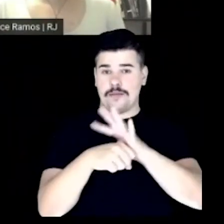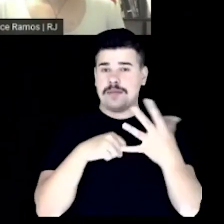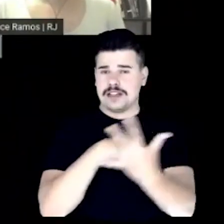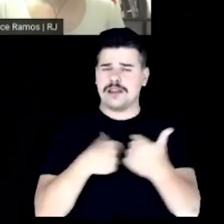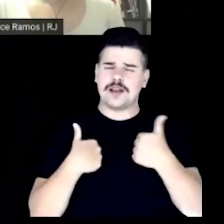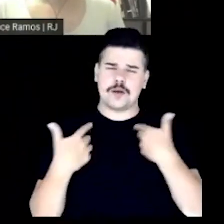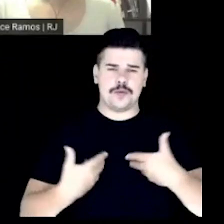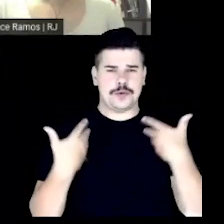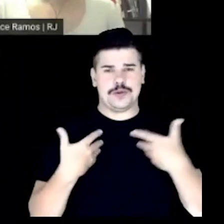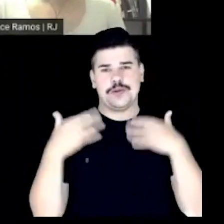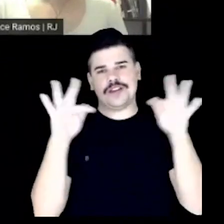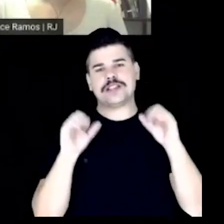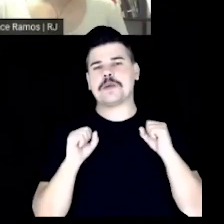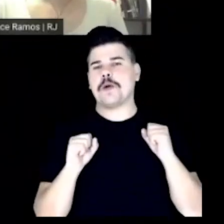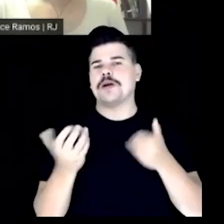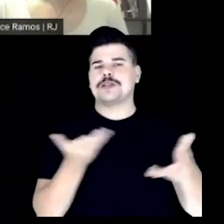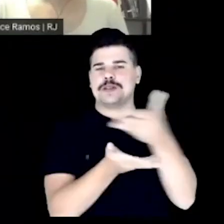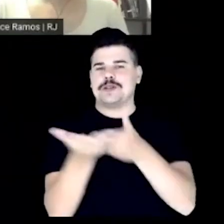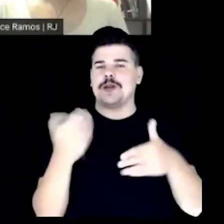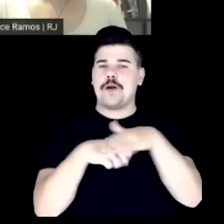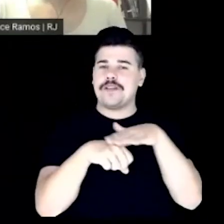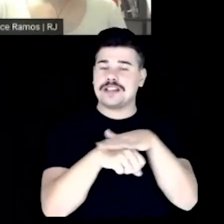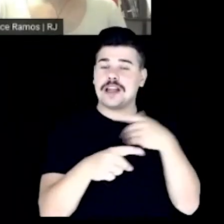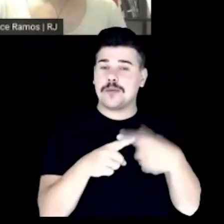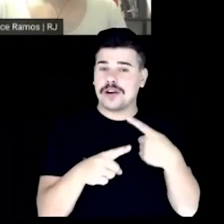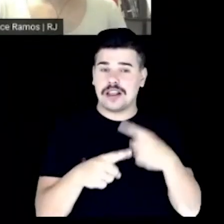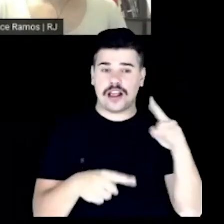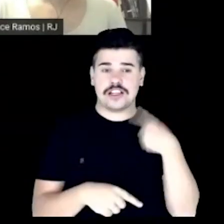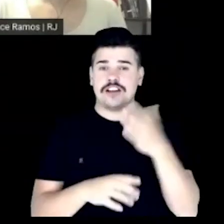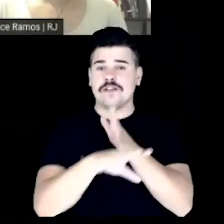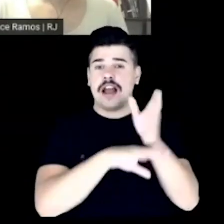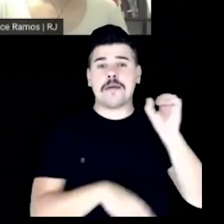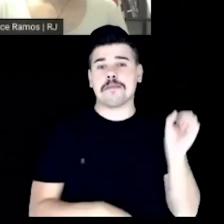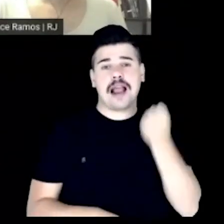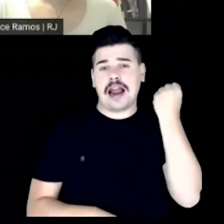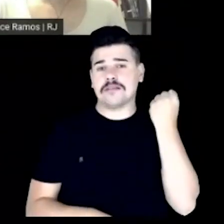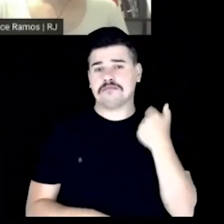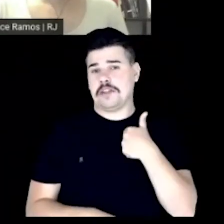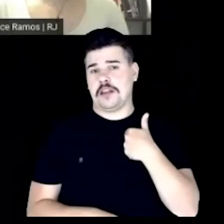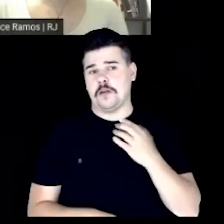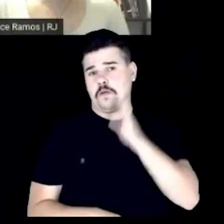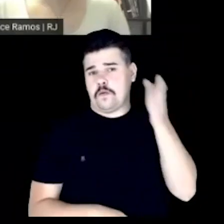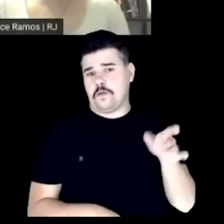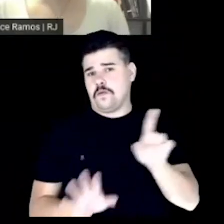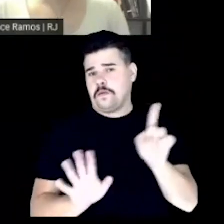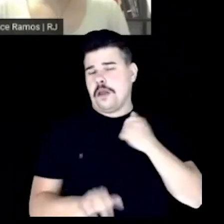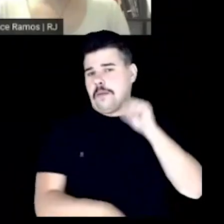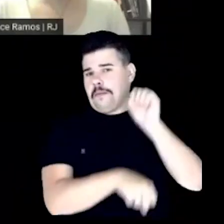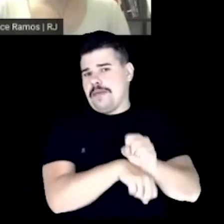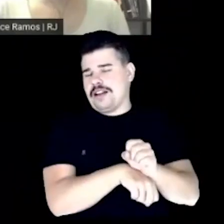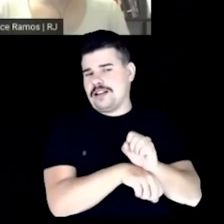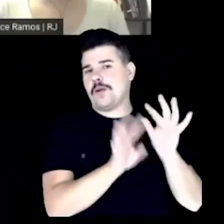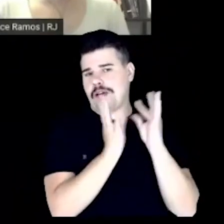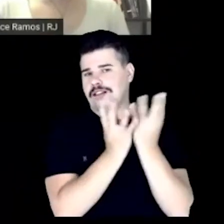de pandemia, eu fico muito feliz de fazer essas conversas, porque a gente não vai mais em bar, né? Pelo menos eu não vou. A maioria